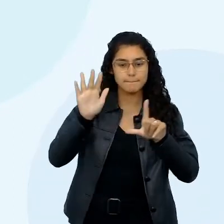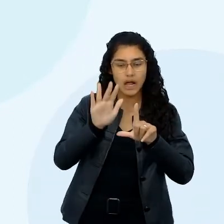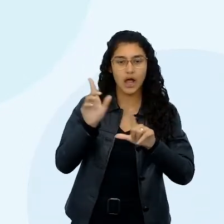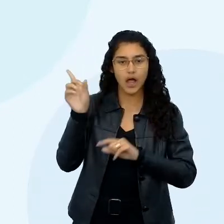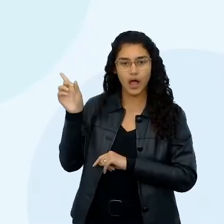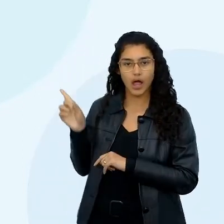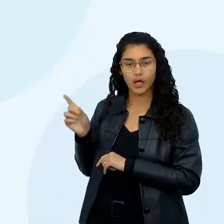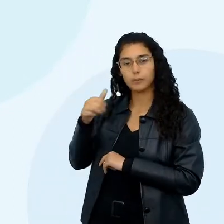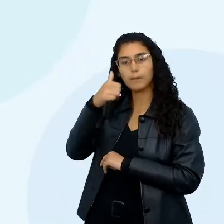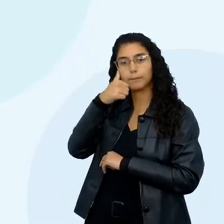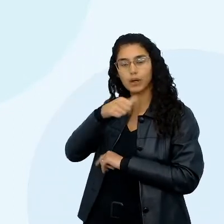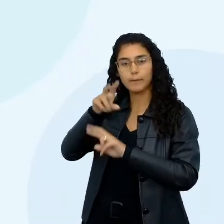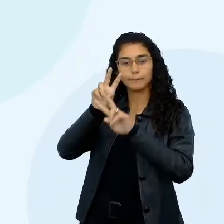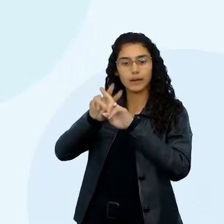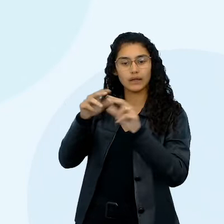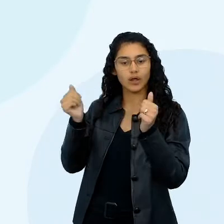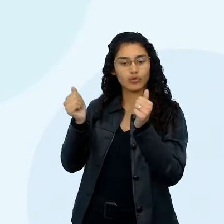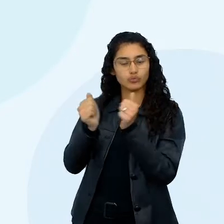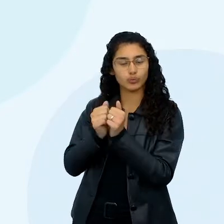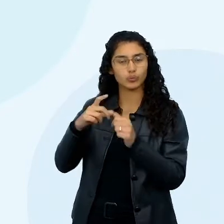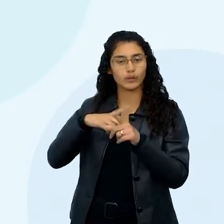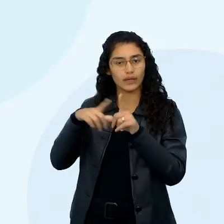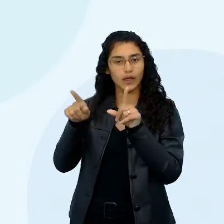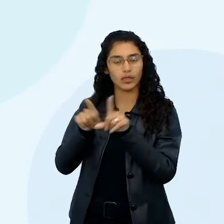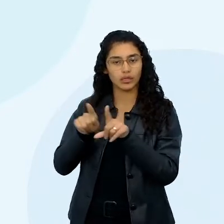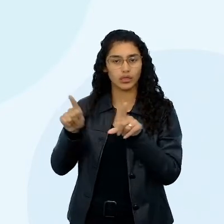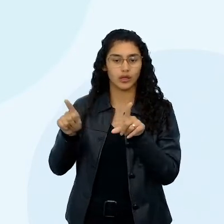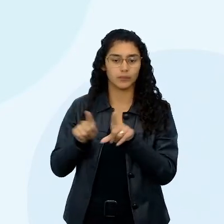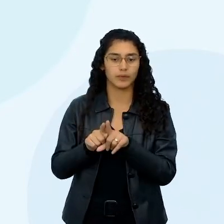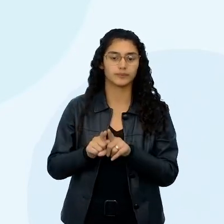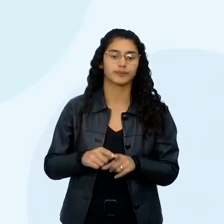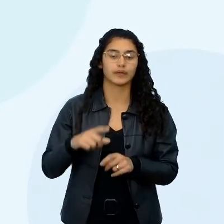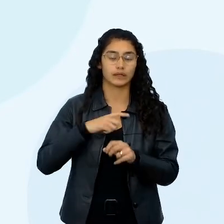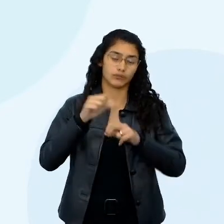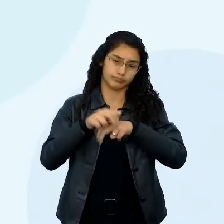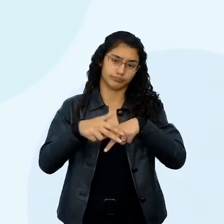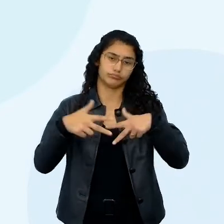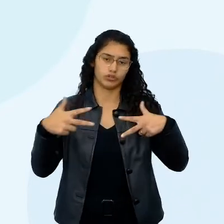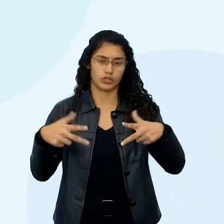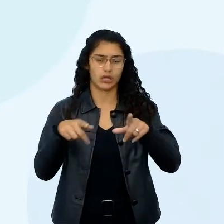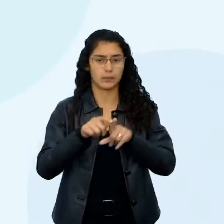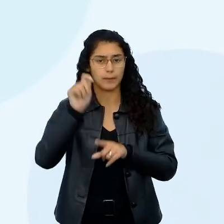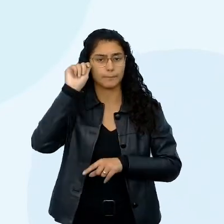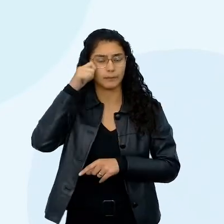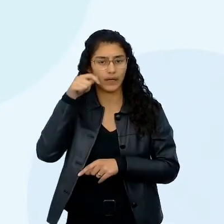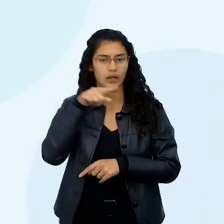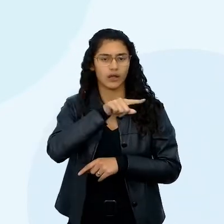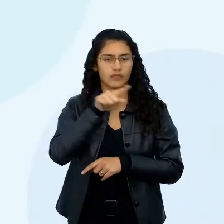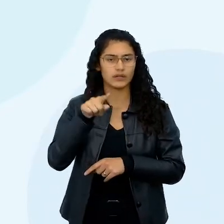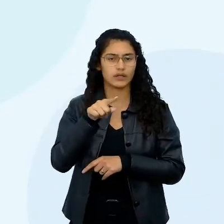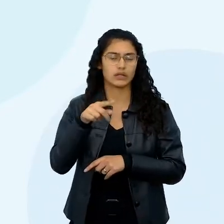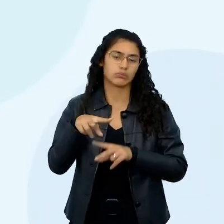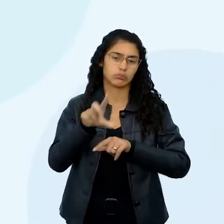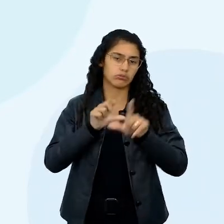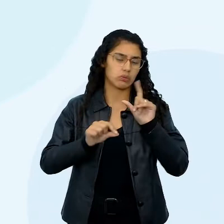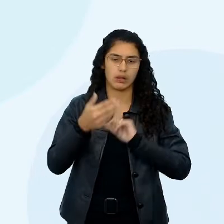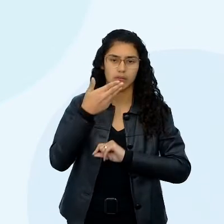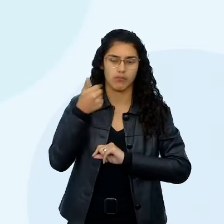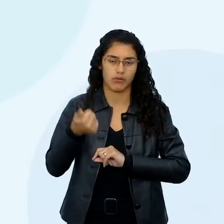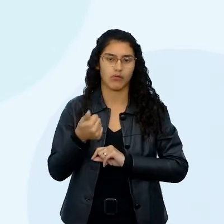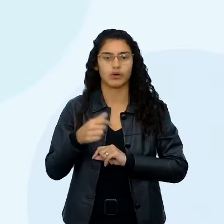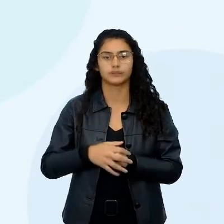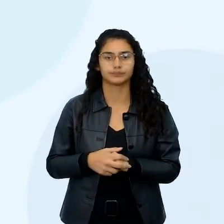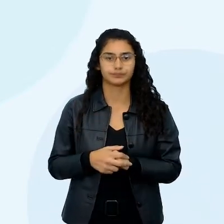detenta. Junto com a raça negra, nós também, ou etnia, né, negra, enfim, que você preferir, etnia